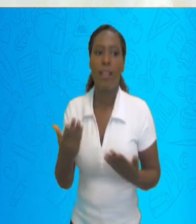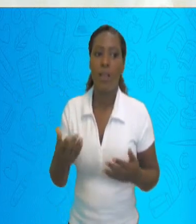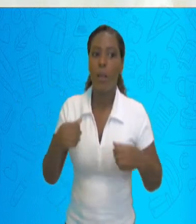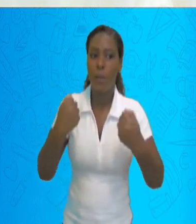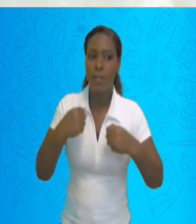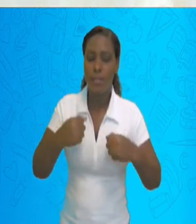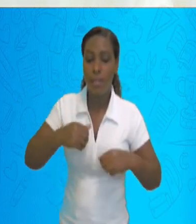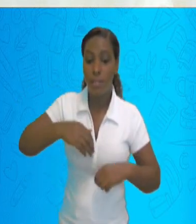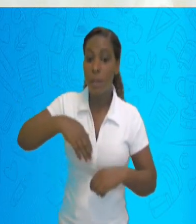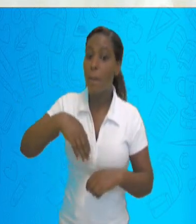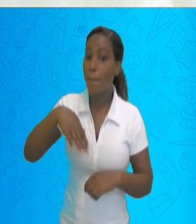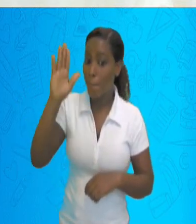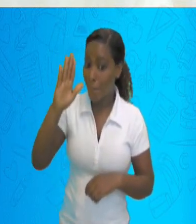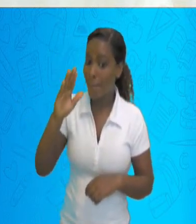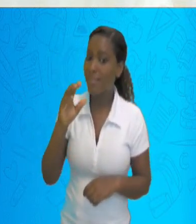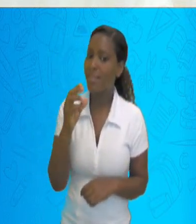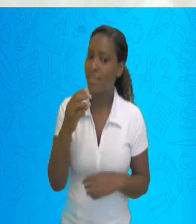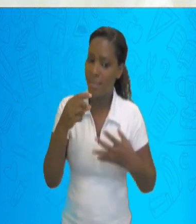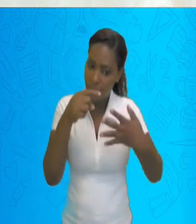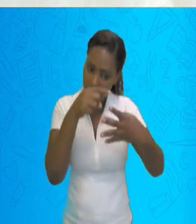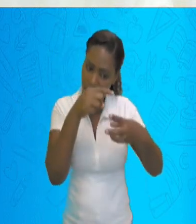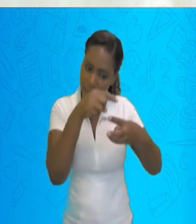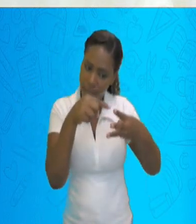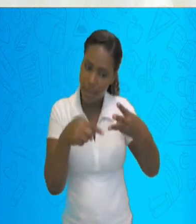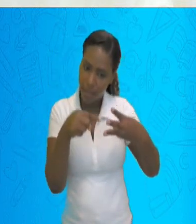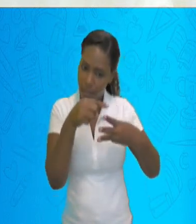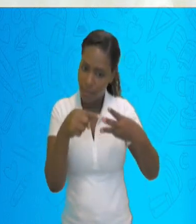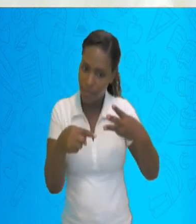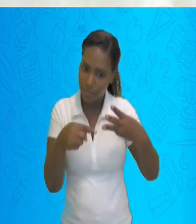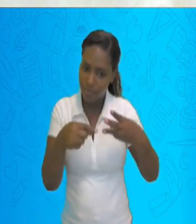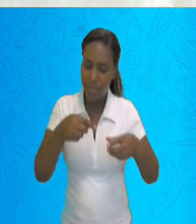cada extremidade, em cada vértice.